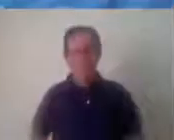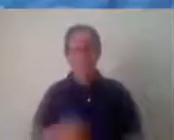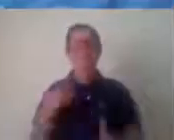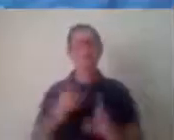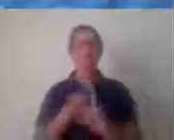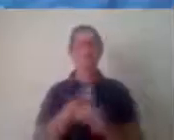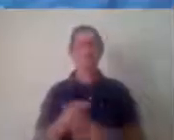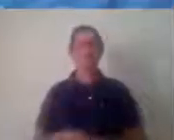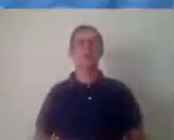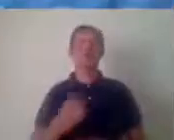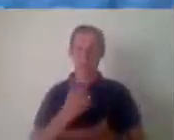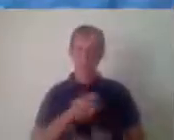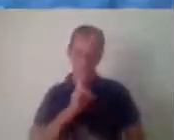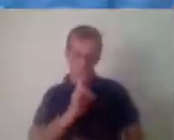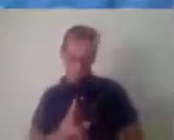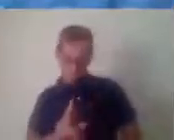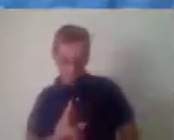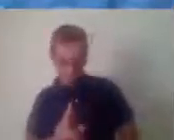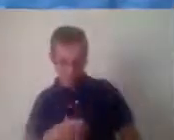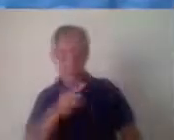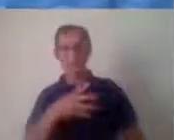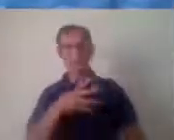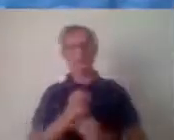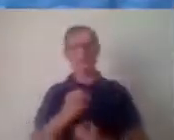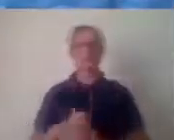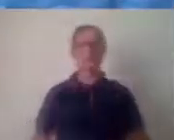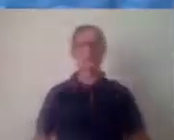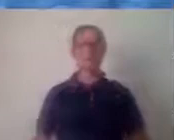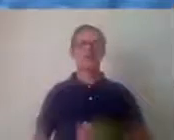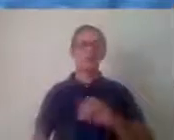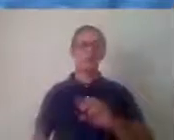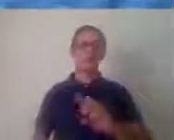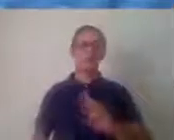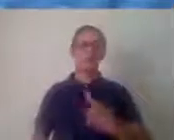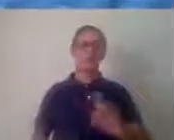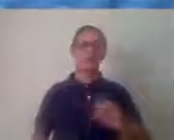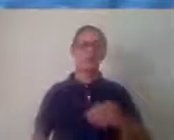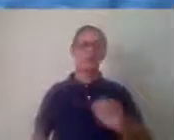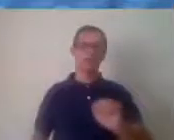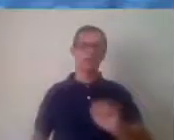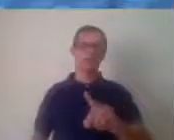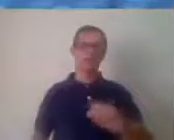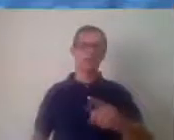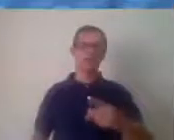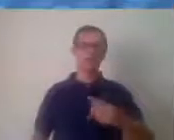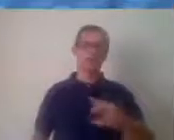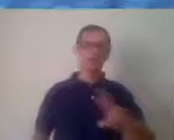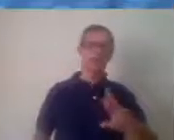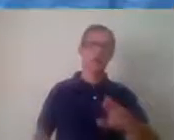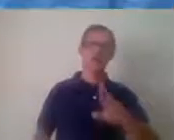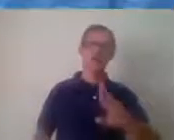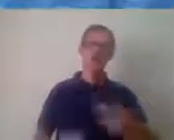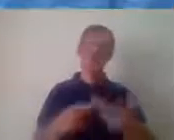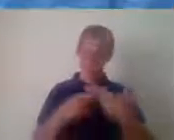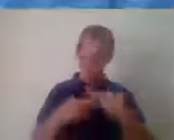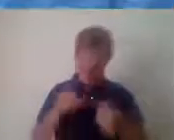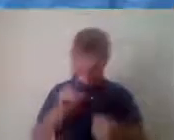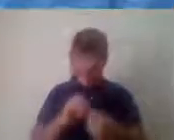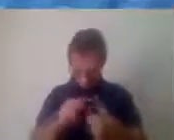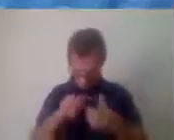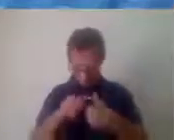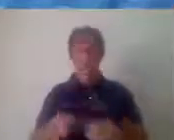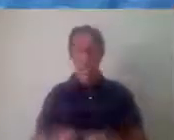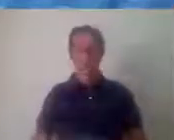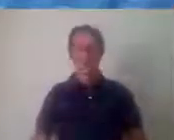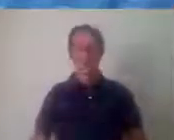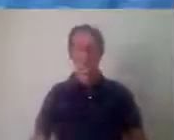encontrar o mesmo resultado se você calcular em coordenadas polar. O R, ele é o responsável por